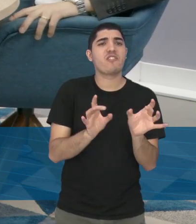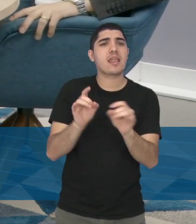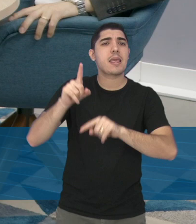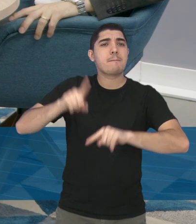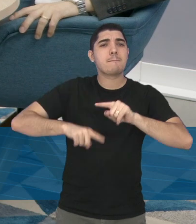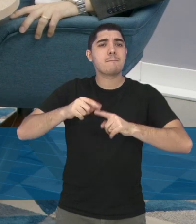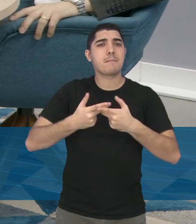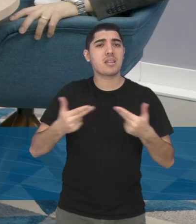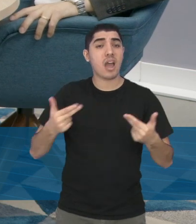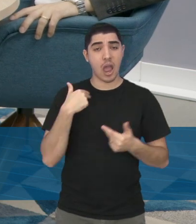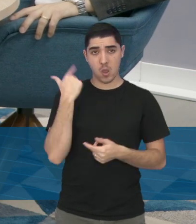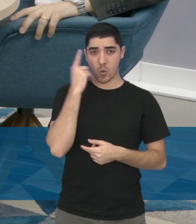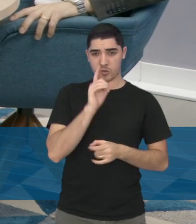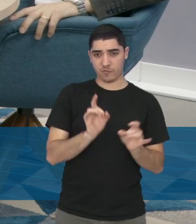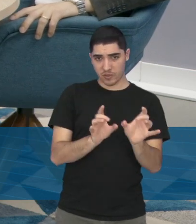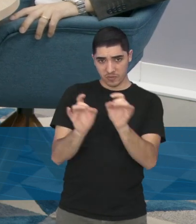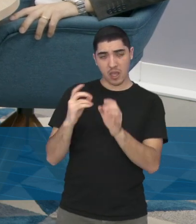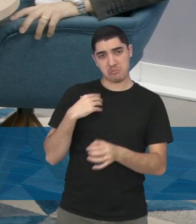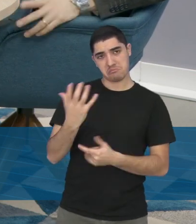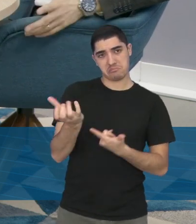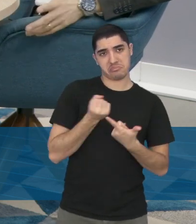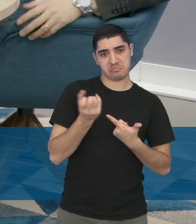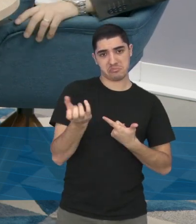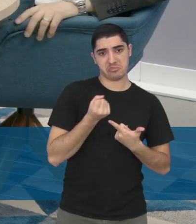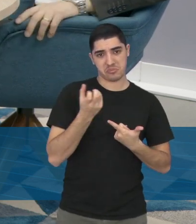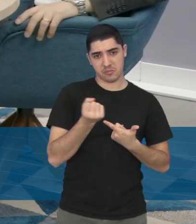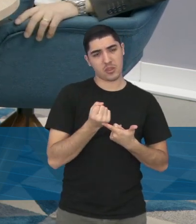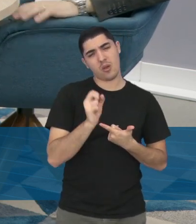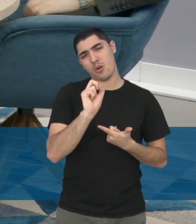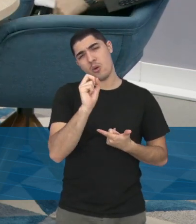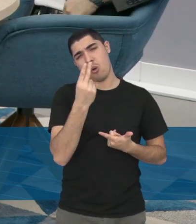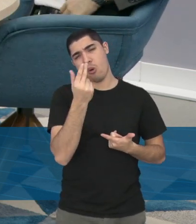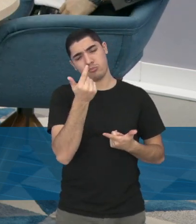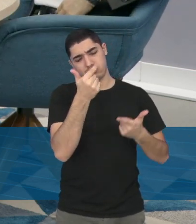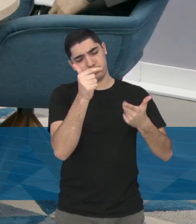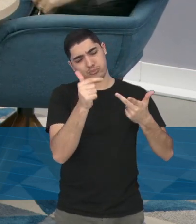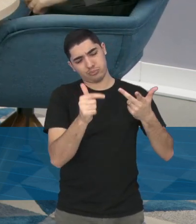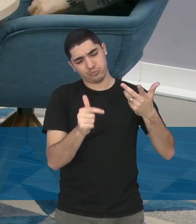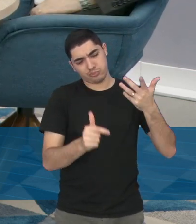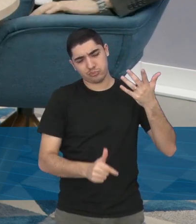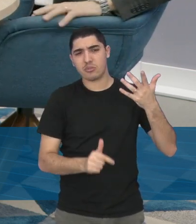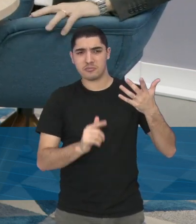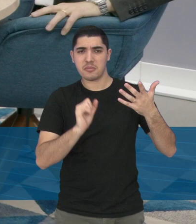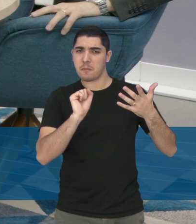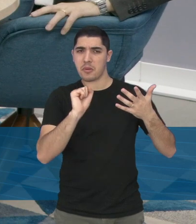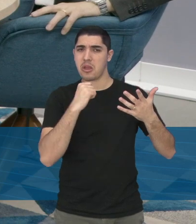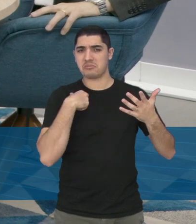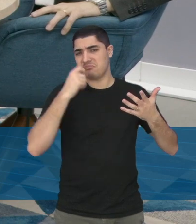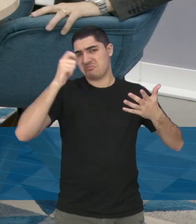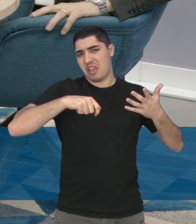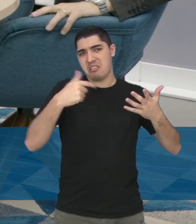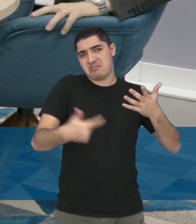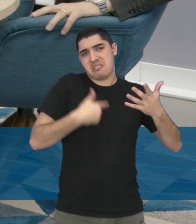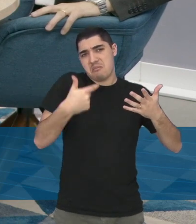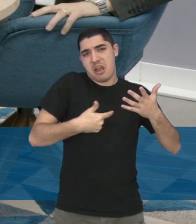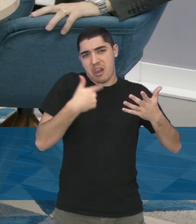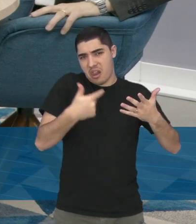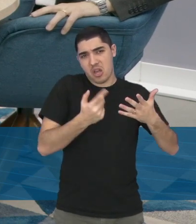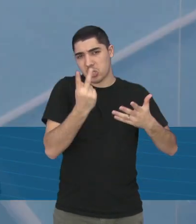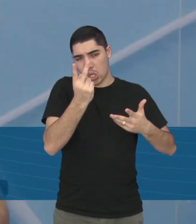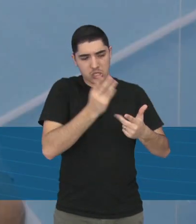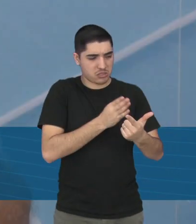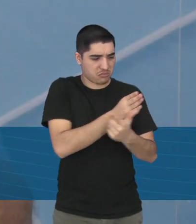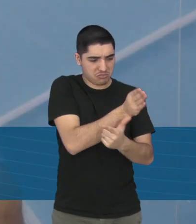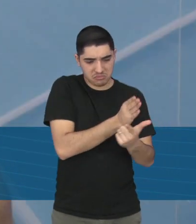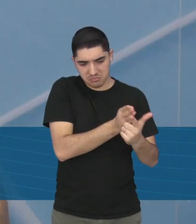produtos para vender e o que vender eu ganho. E eu trabalho nisso, né? Ou uma série de outras atividades que são possíveis de você